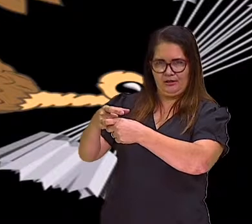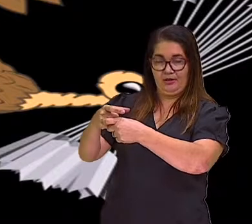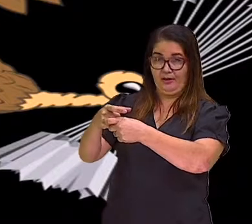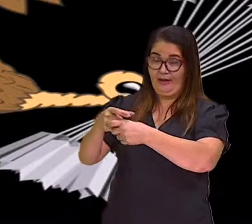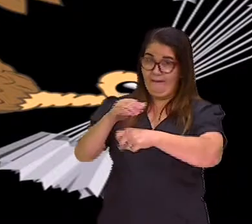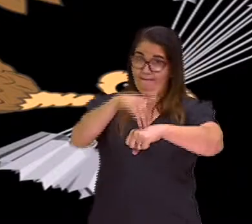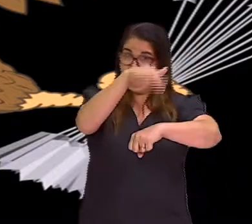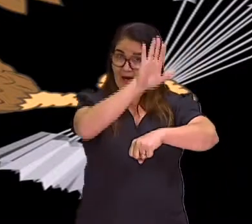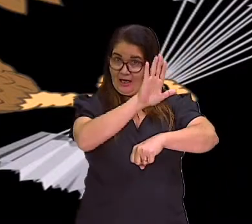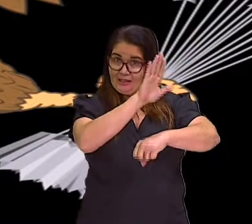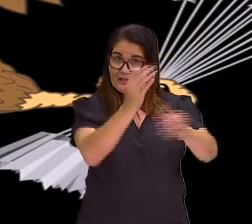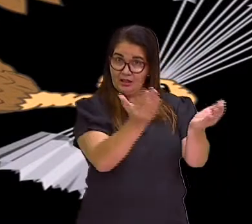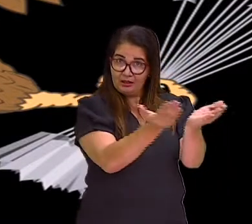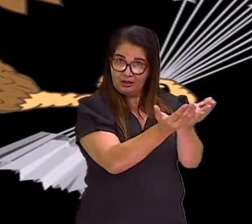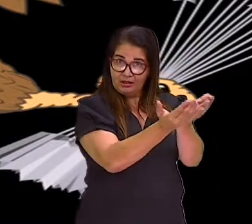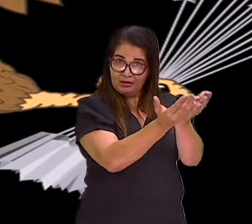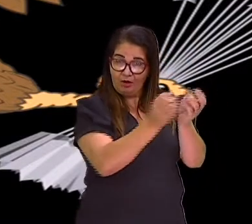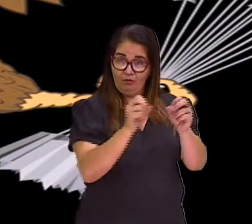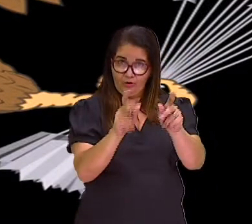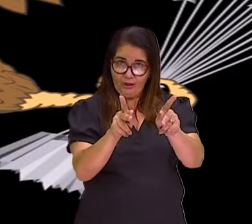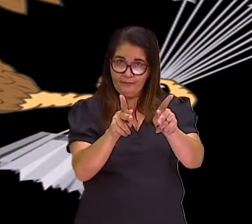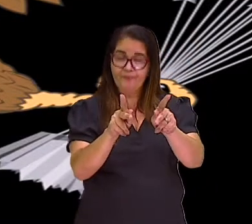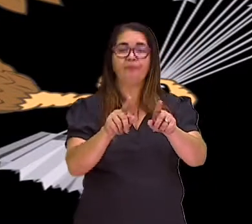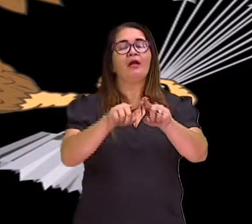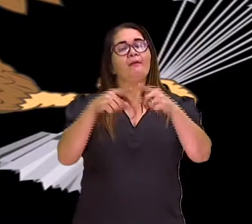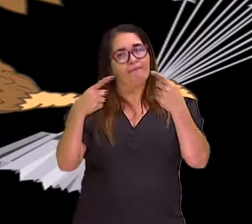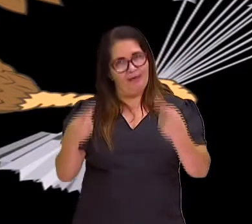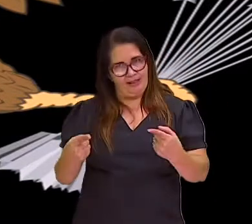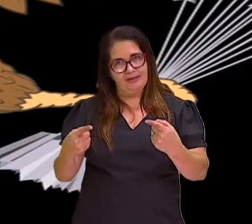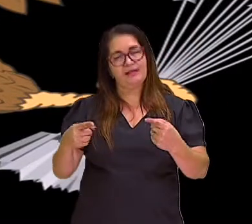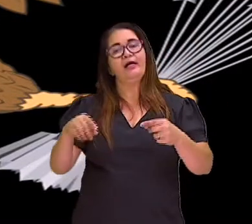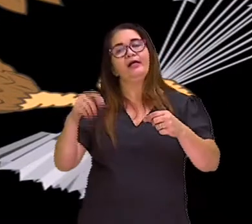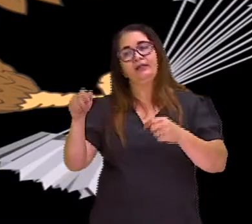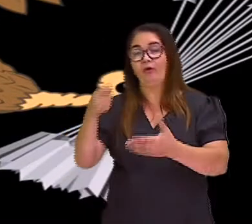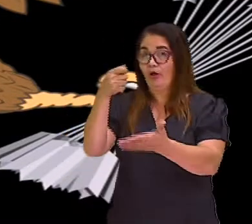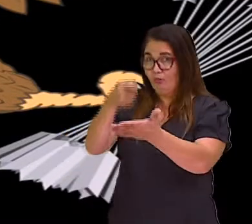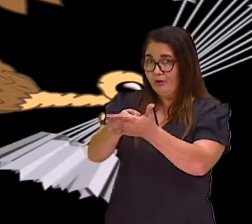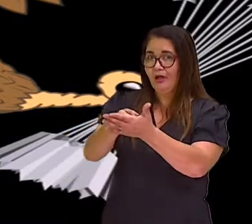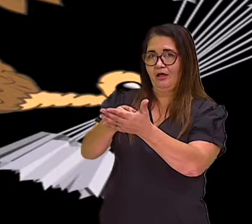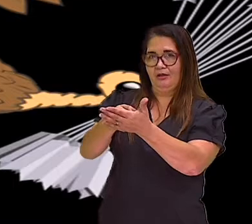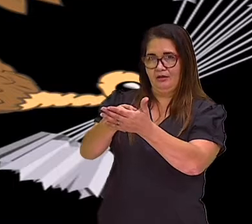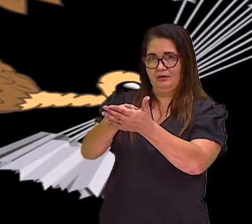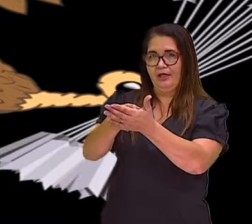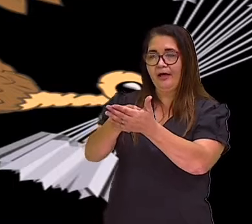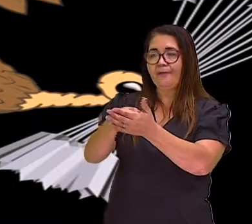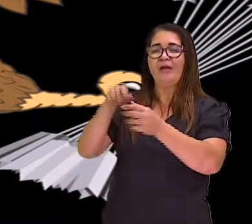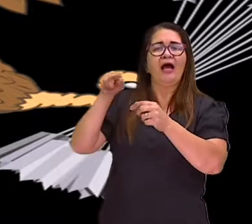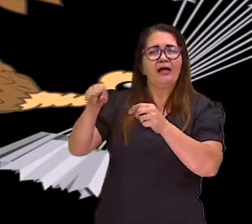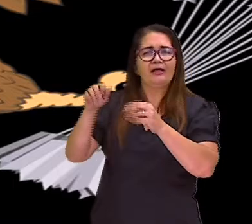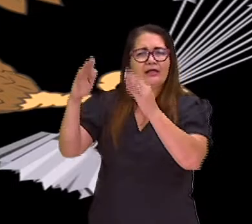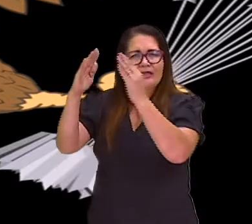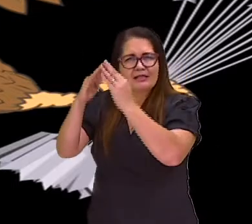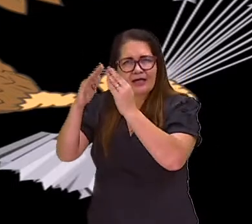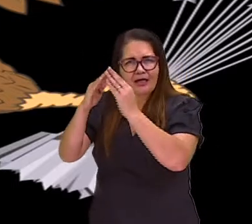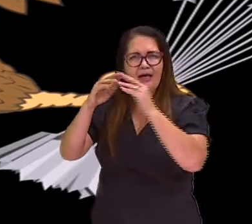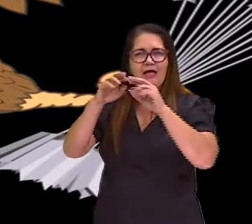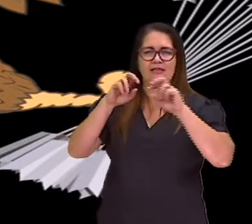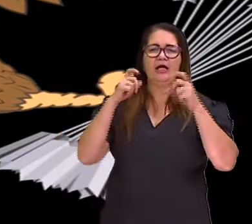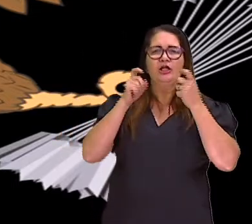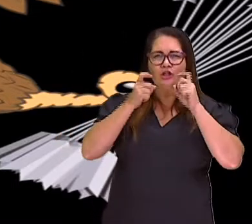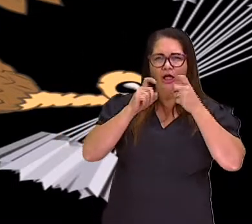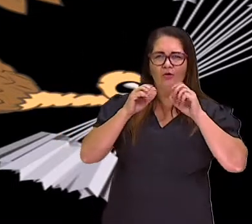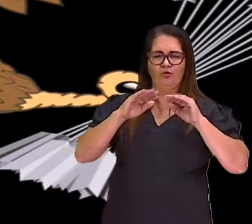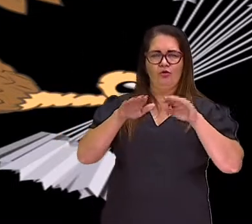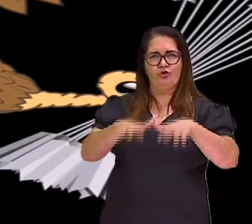religião. E cada colônia tinha um governador, que na maior parte das vezes não era escolhido por